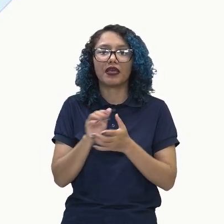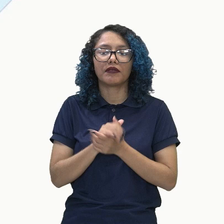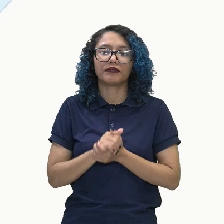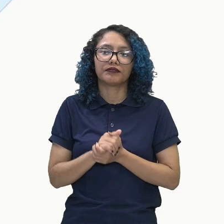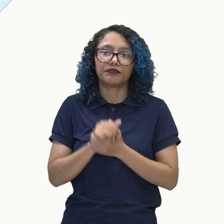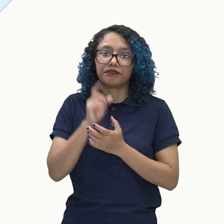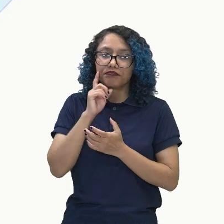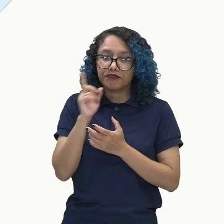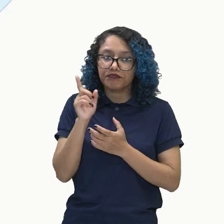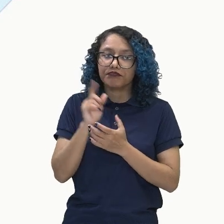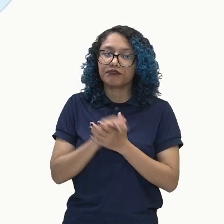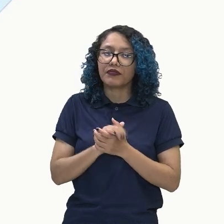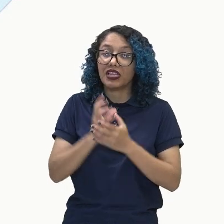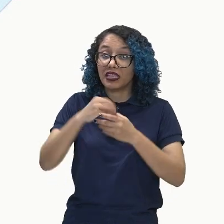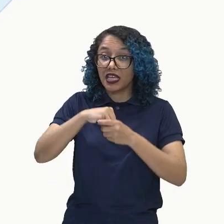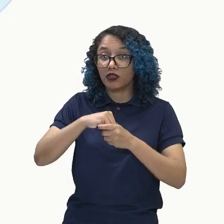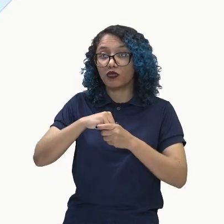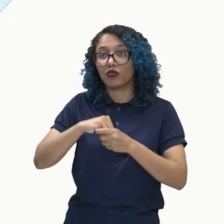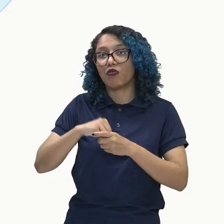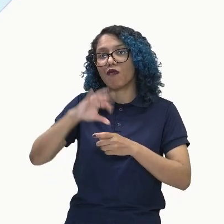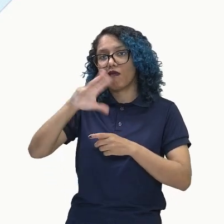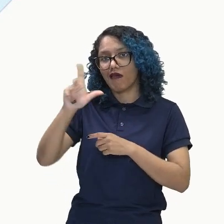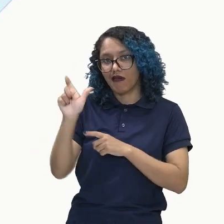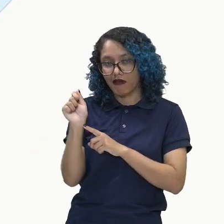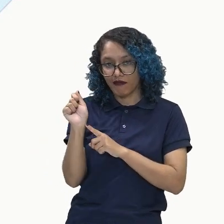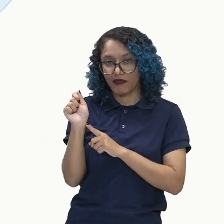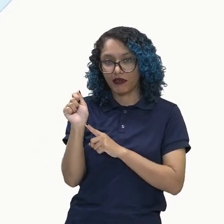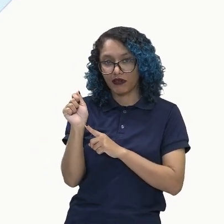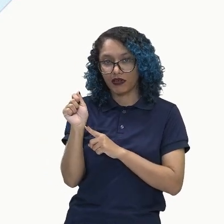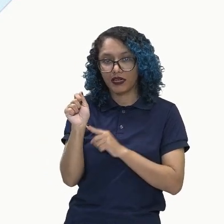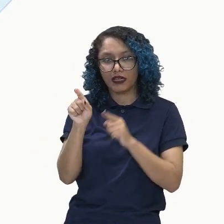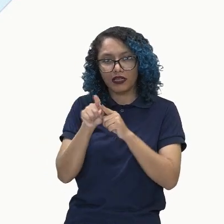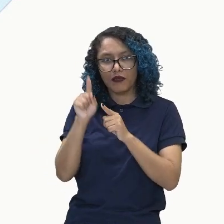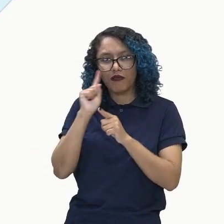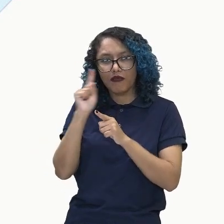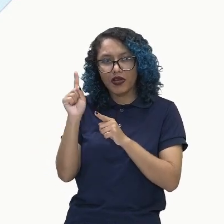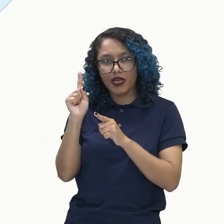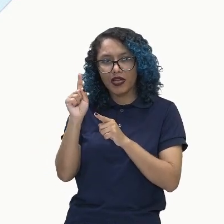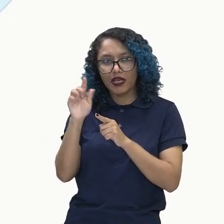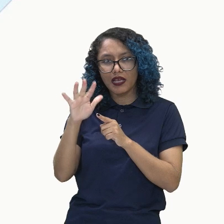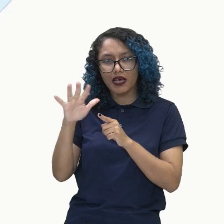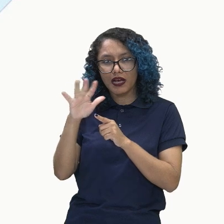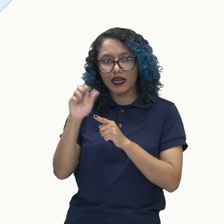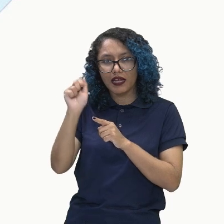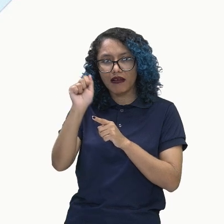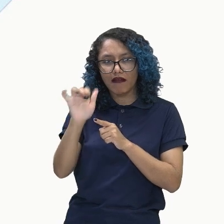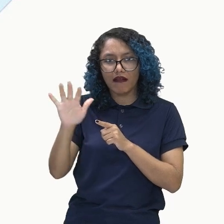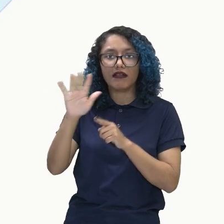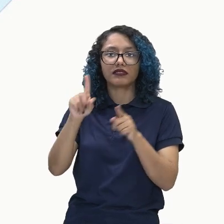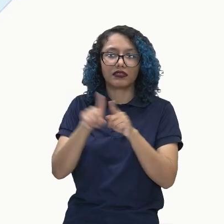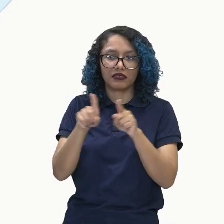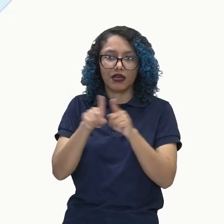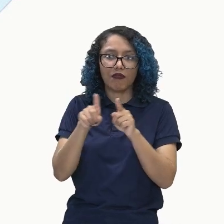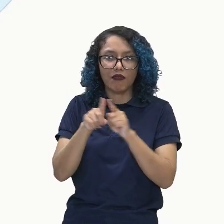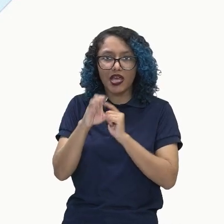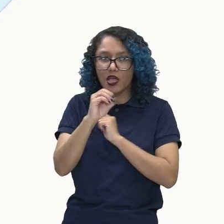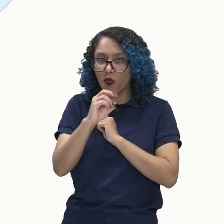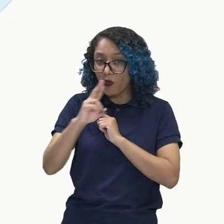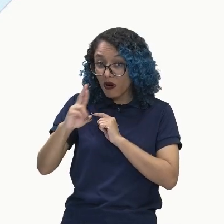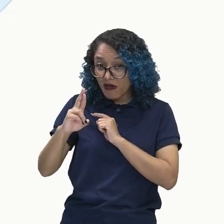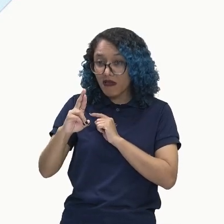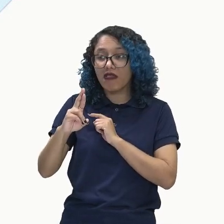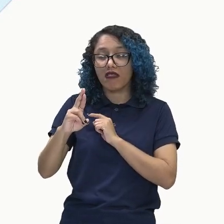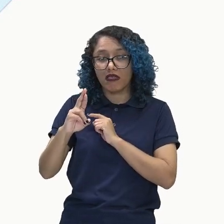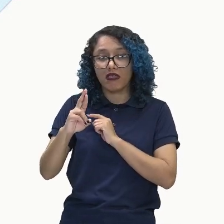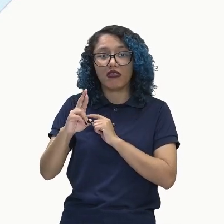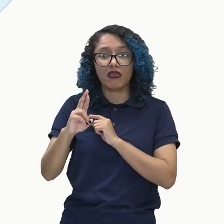no continente africano, pega também essa parte aqui do continente asiático, né, do Oriente Médio, né, que